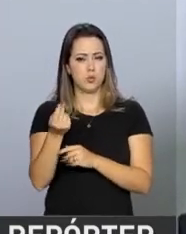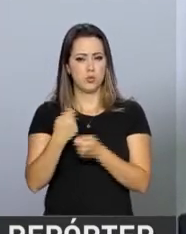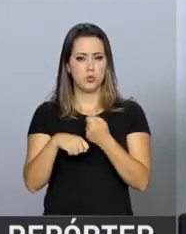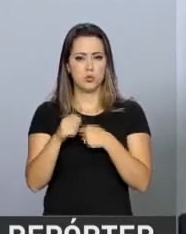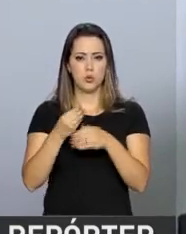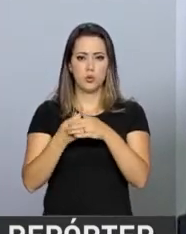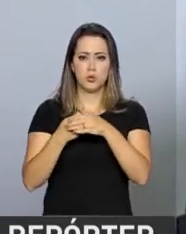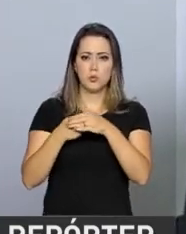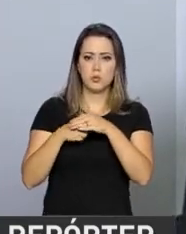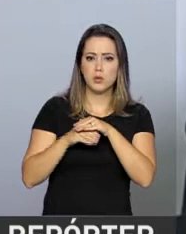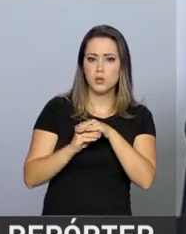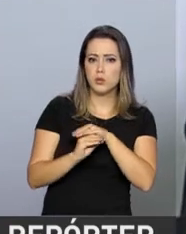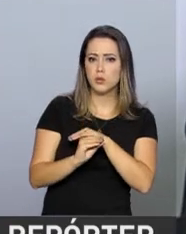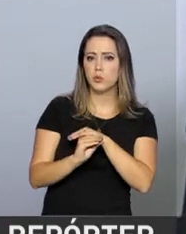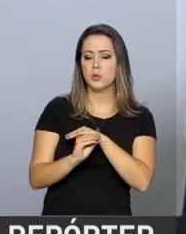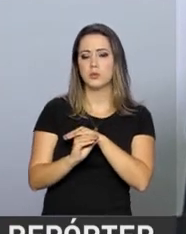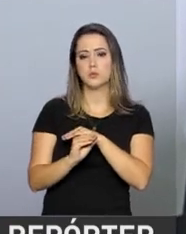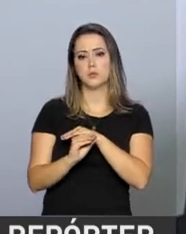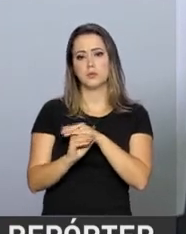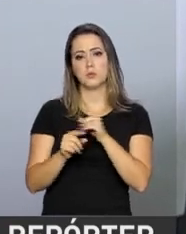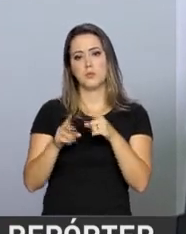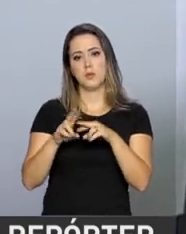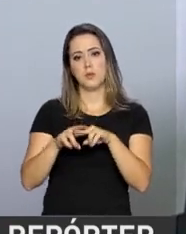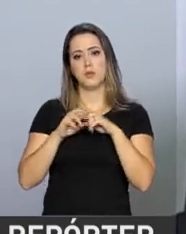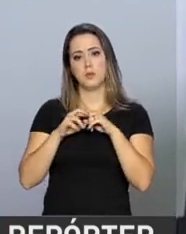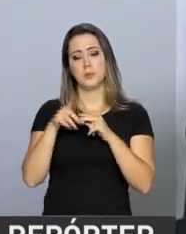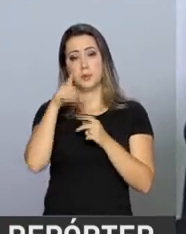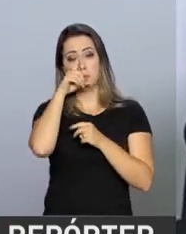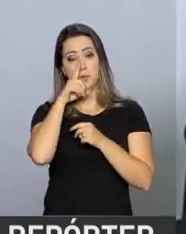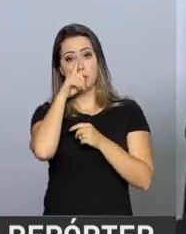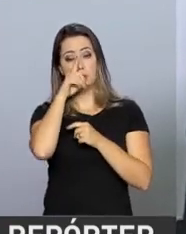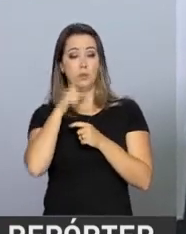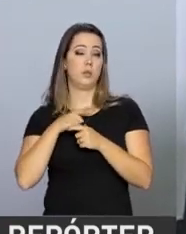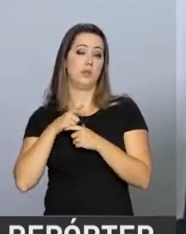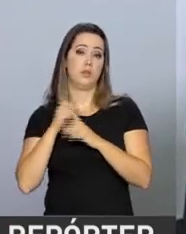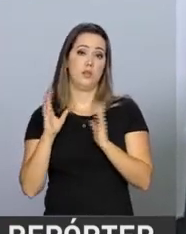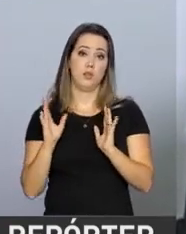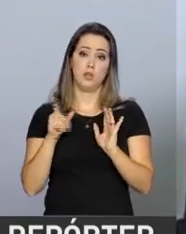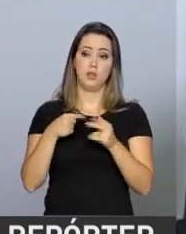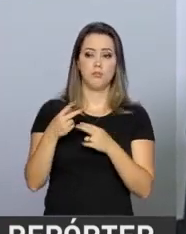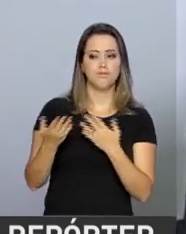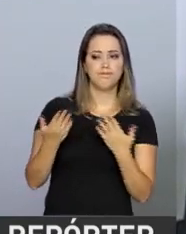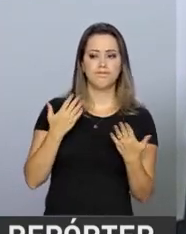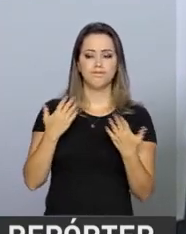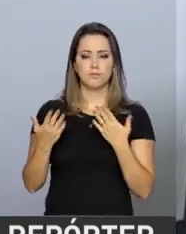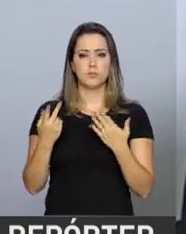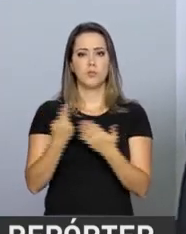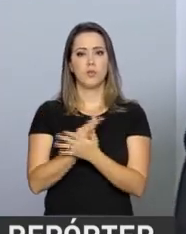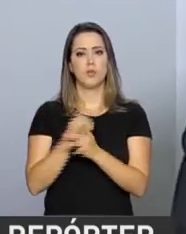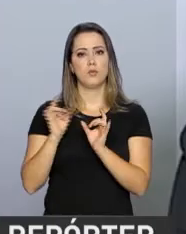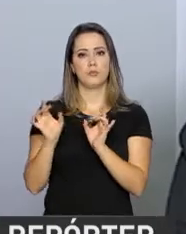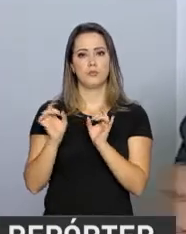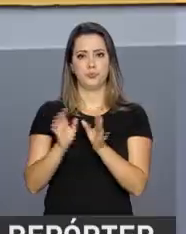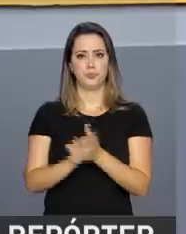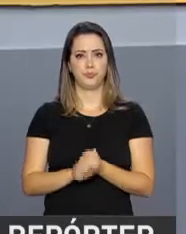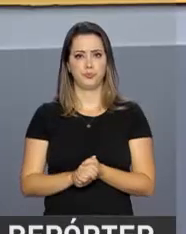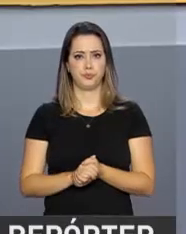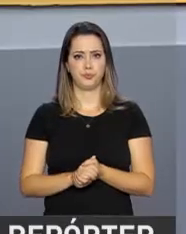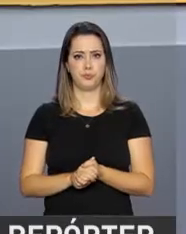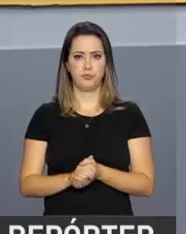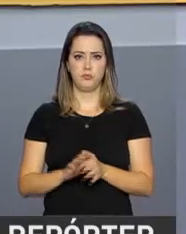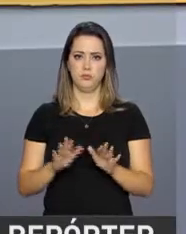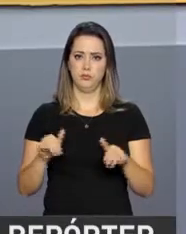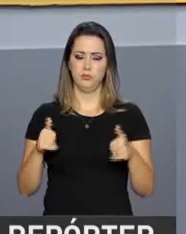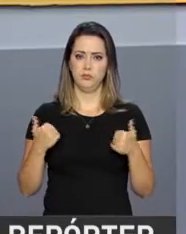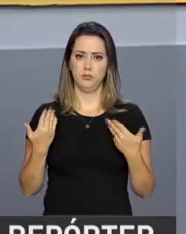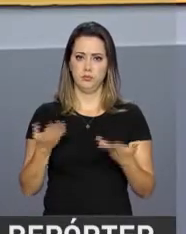de contingência, né, em face do risco que foi avaliado da realização dessa receita.